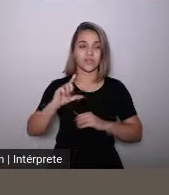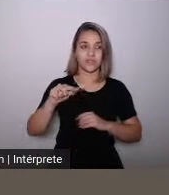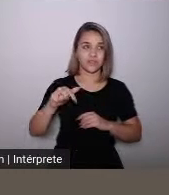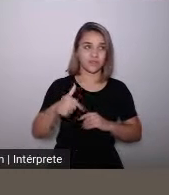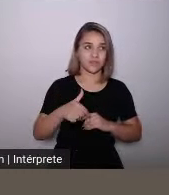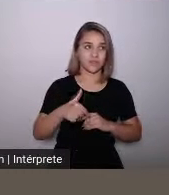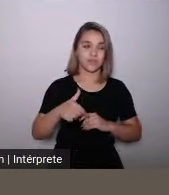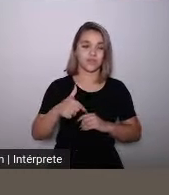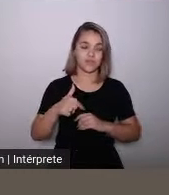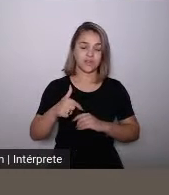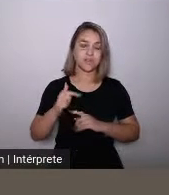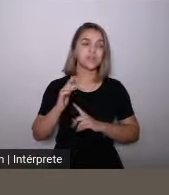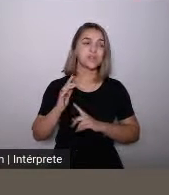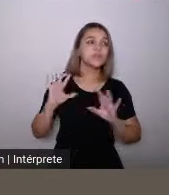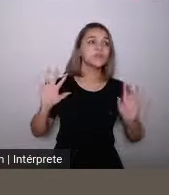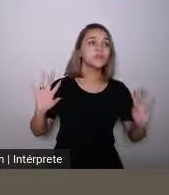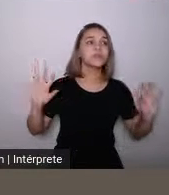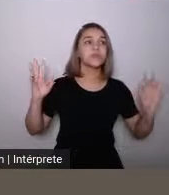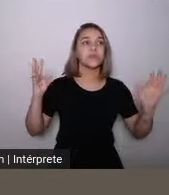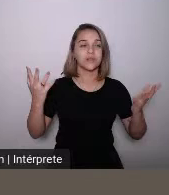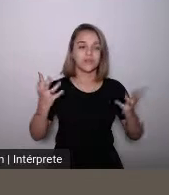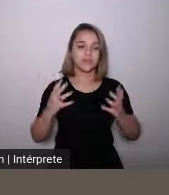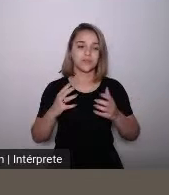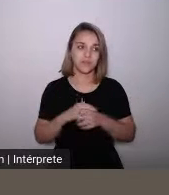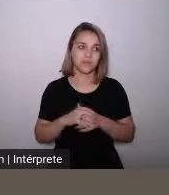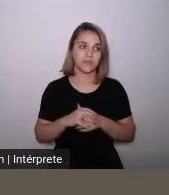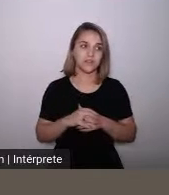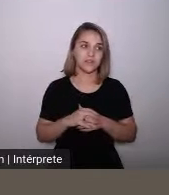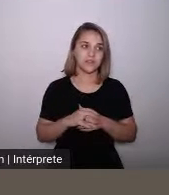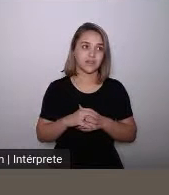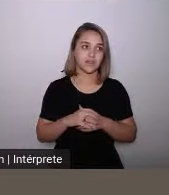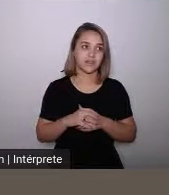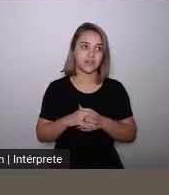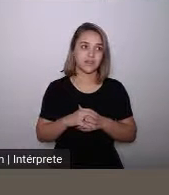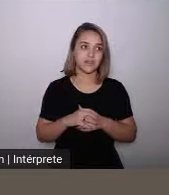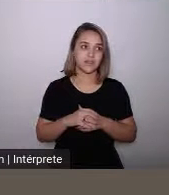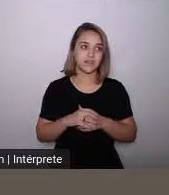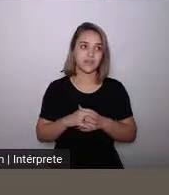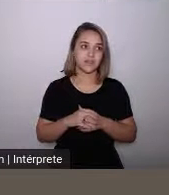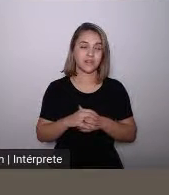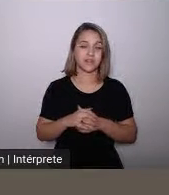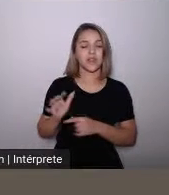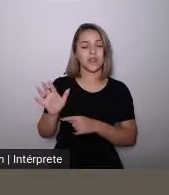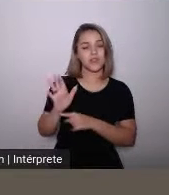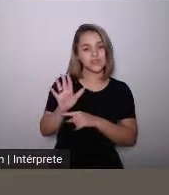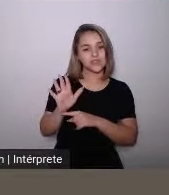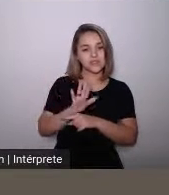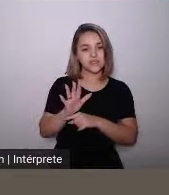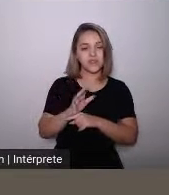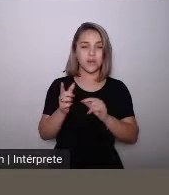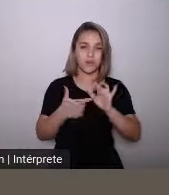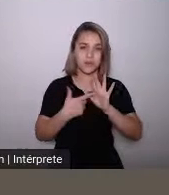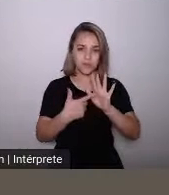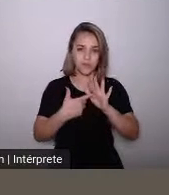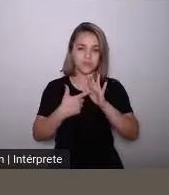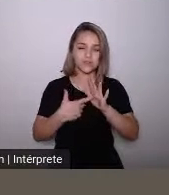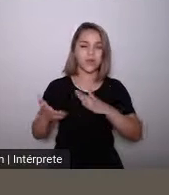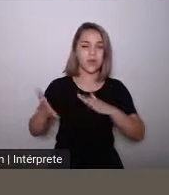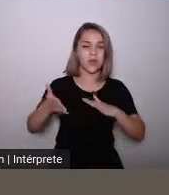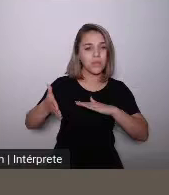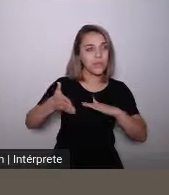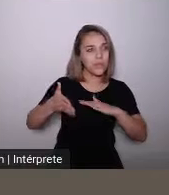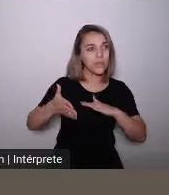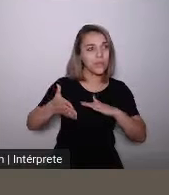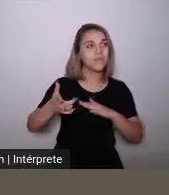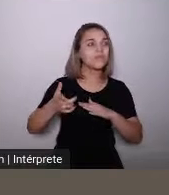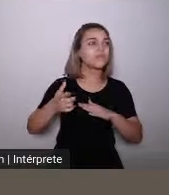nos ocupa, a Semana de Arte Moderna. Sendo o cinema tomado como expressão dessa modernidade pretendida, mas